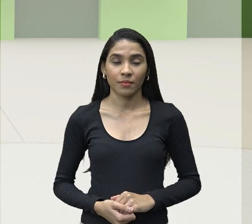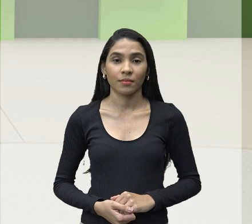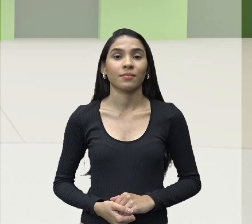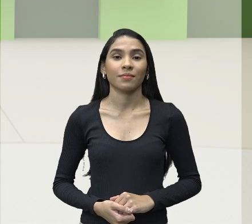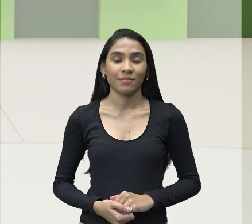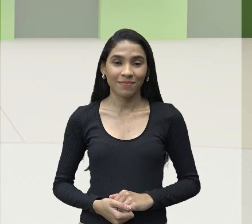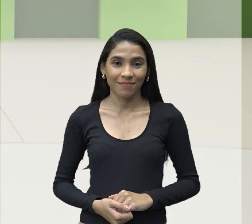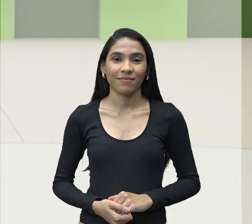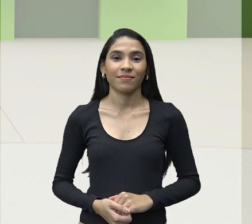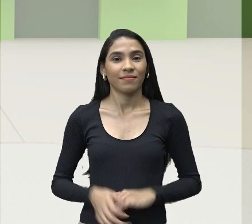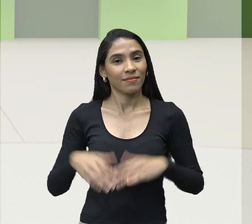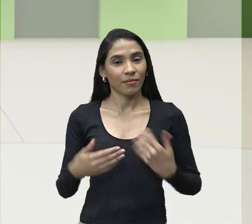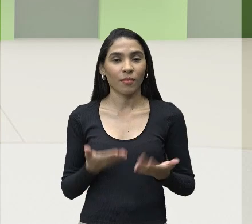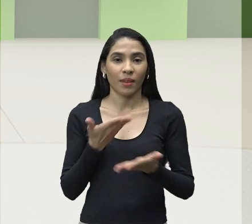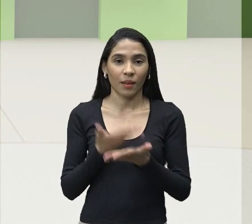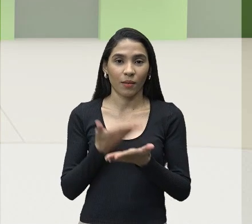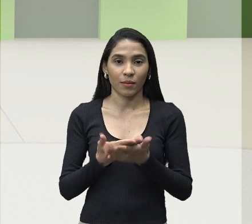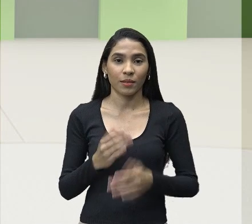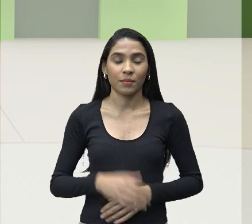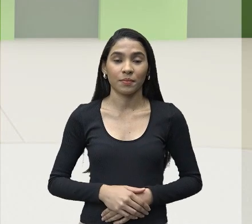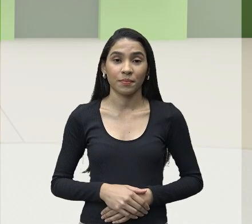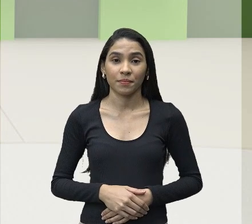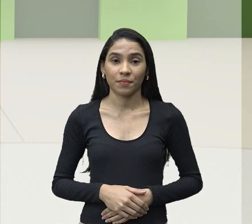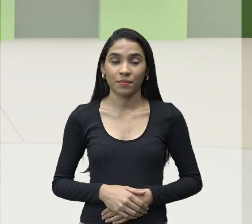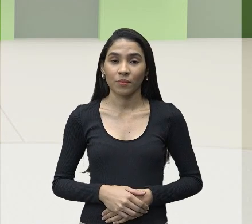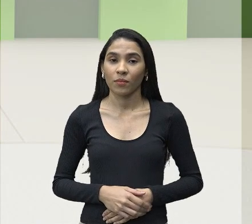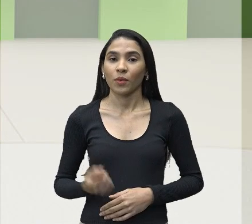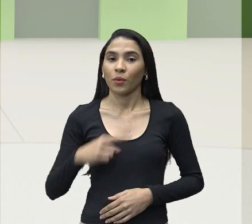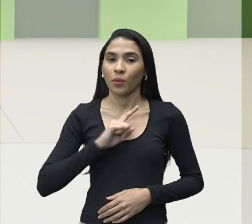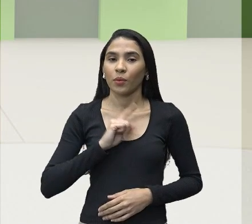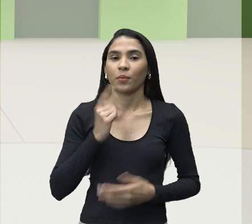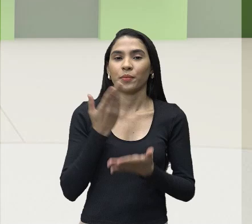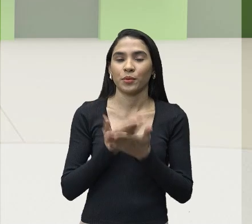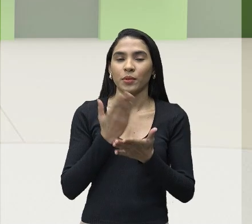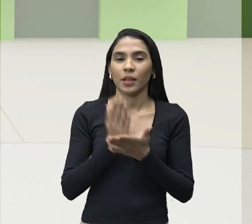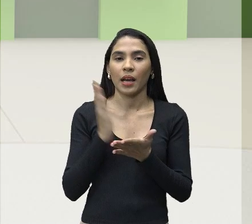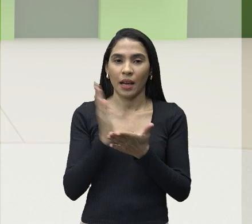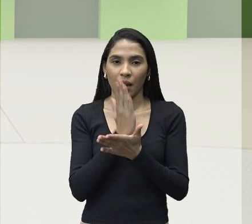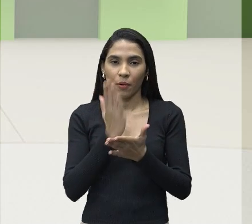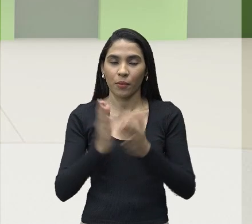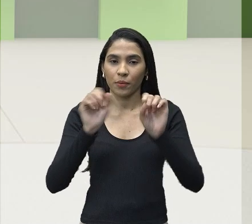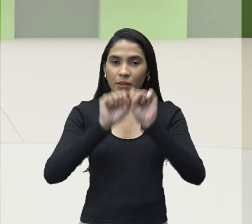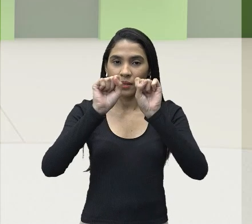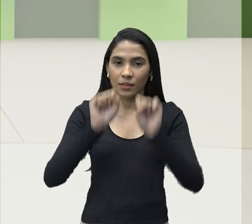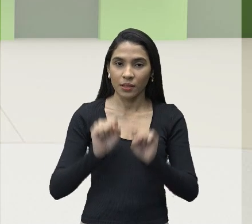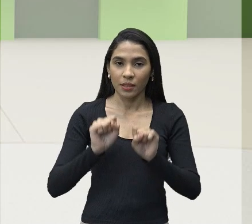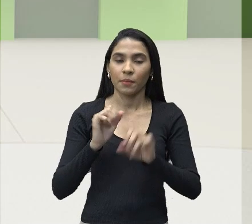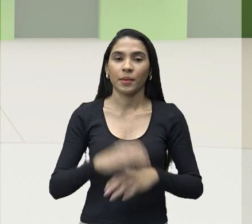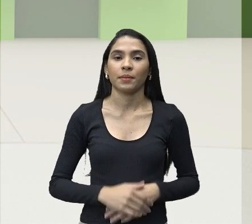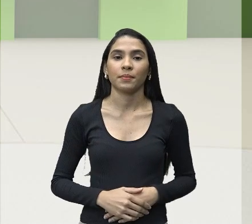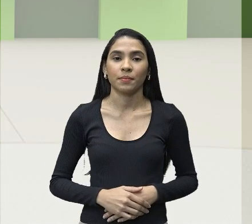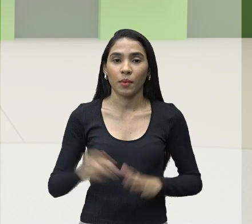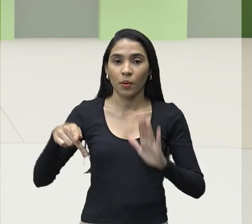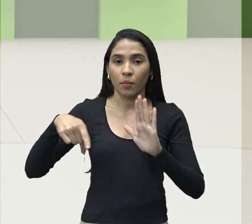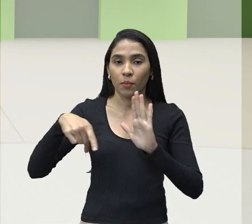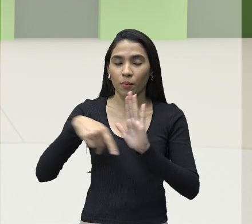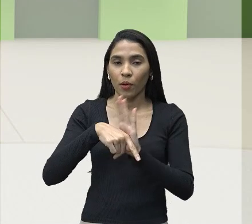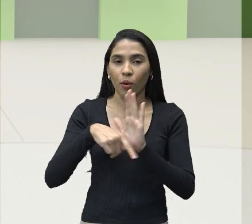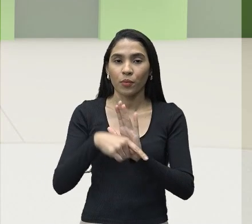Muito bem, então na nossa aula de hoje vamos observar alguns sistemas que fazem parte do